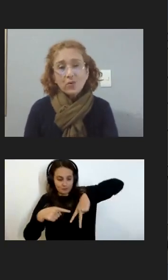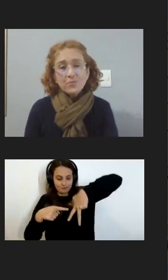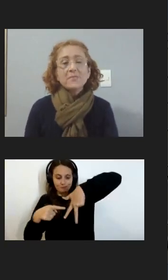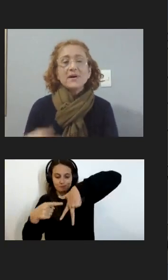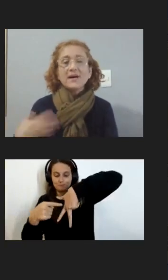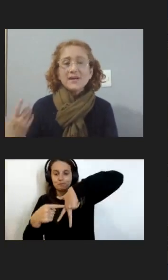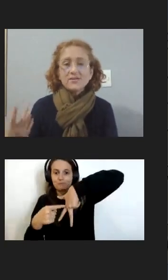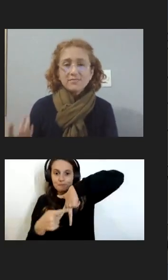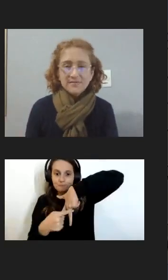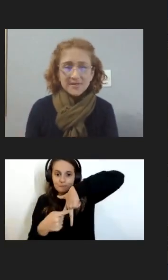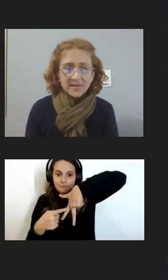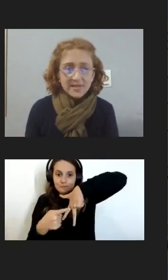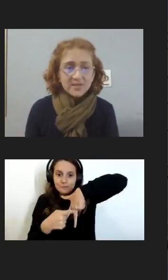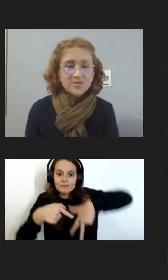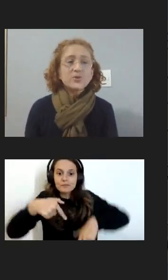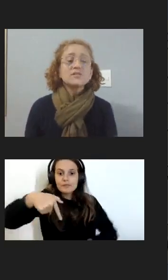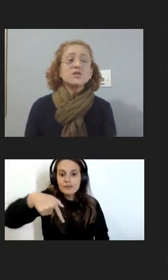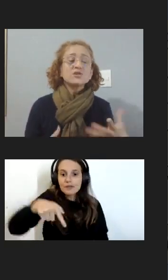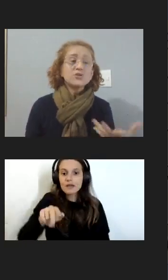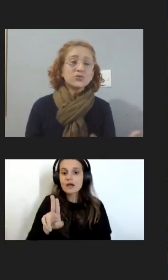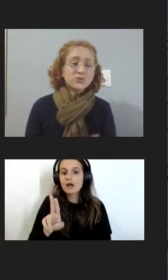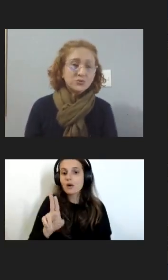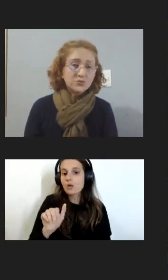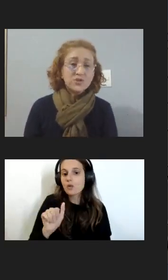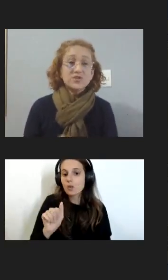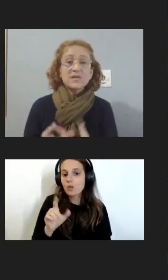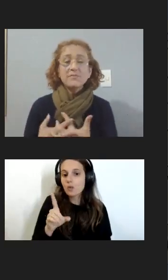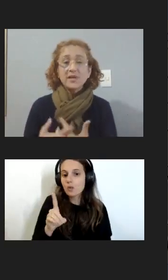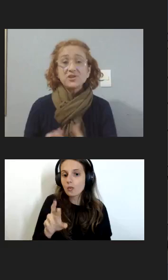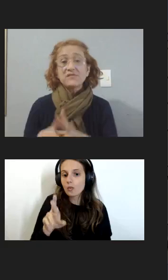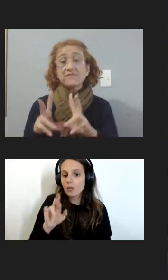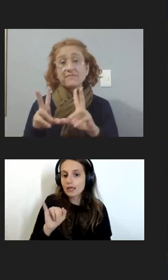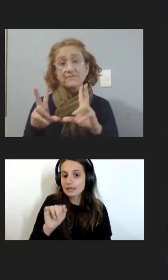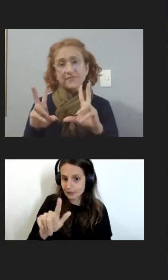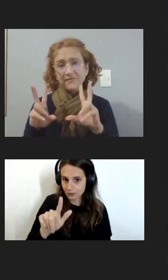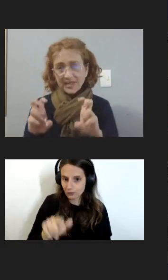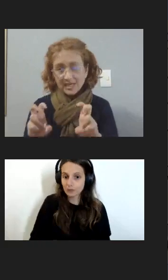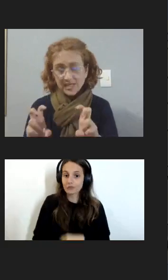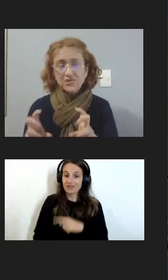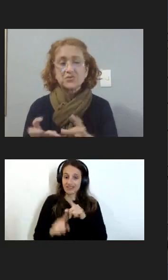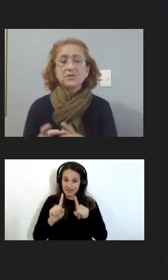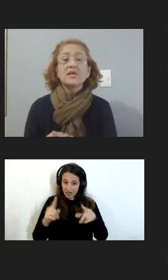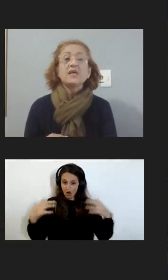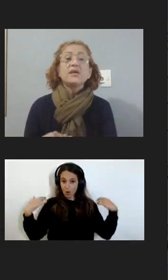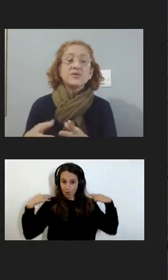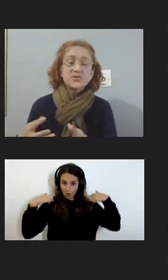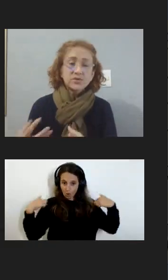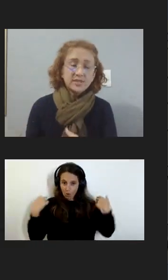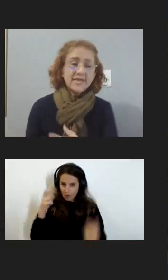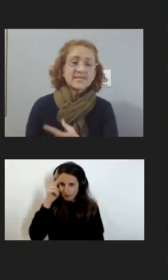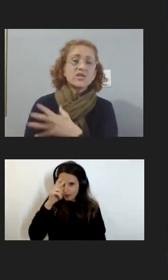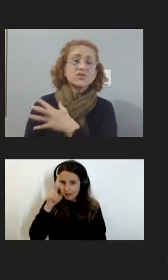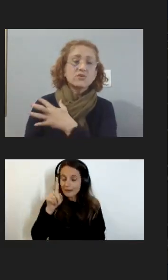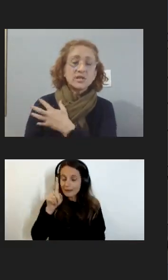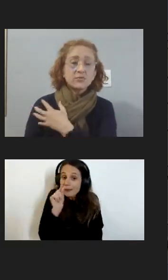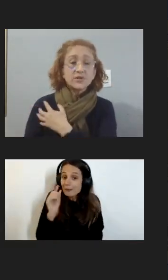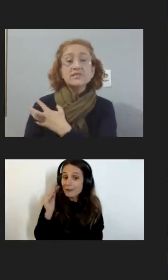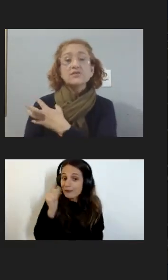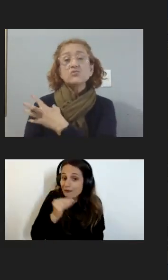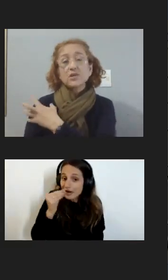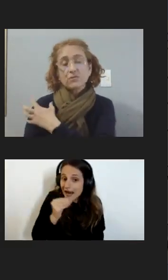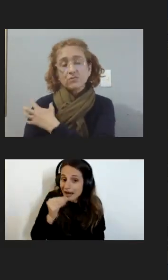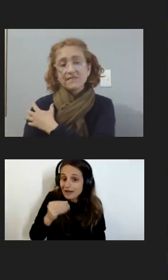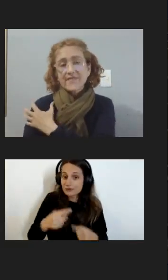E no ombro, mais uma vez, por ser uma estrutura extremamente frágil, né? Que só tem essa questão o